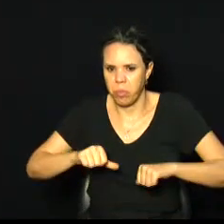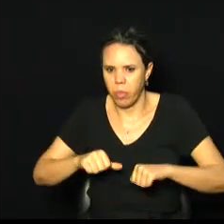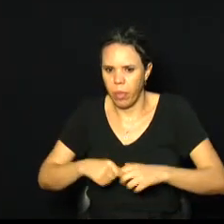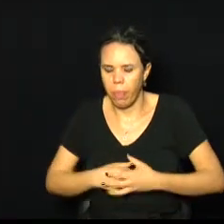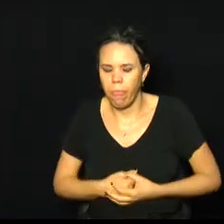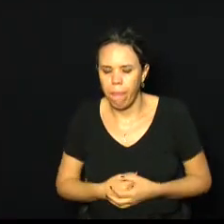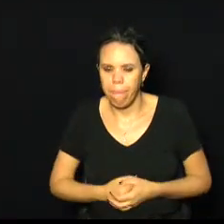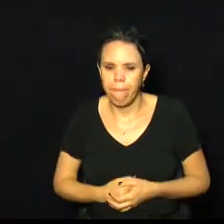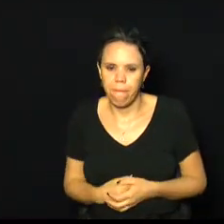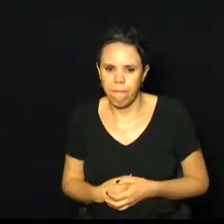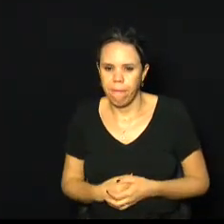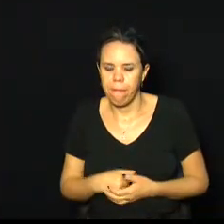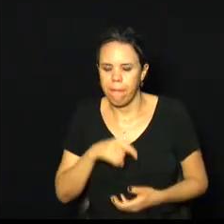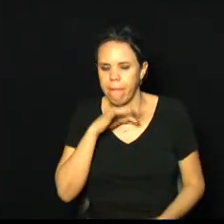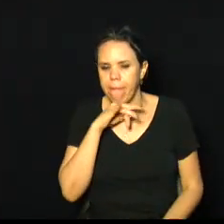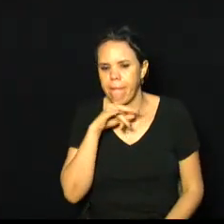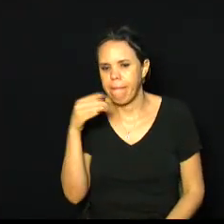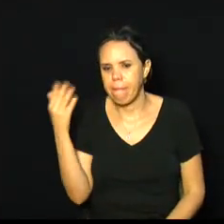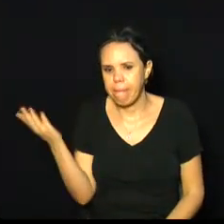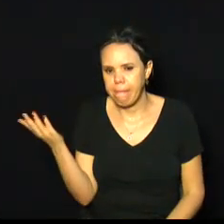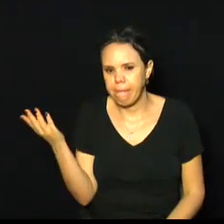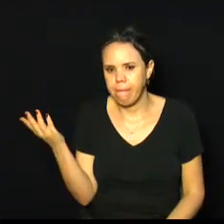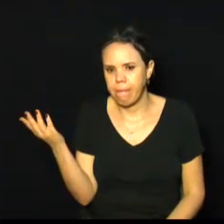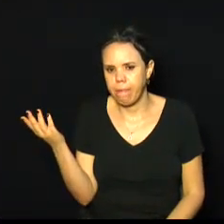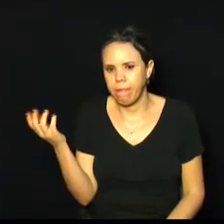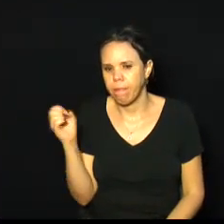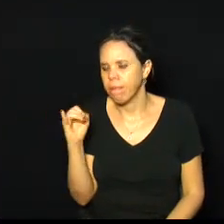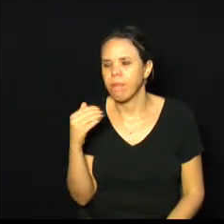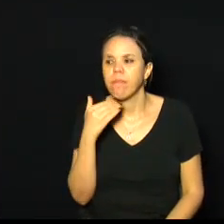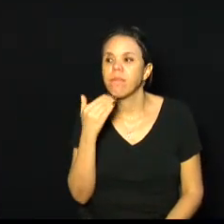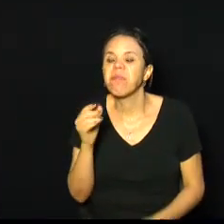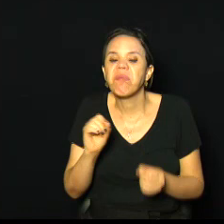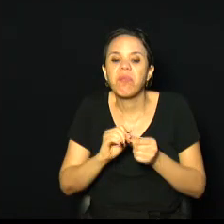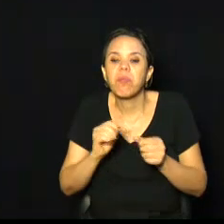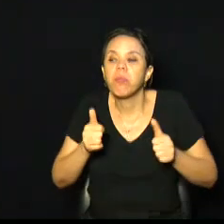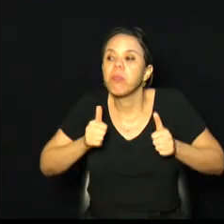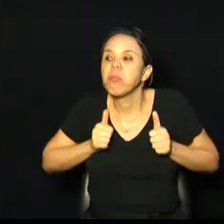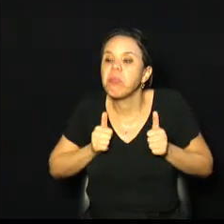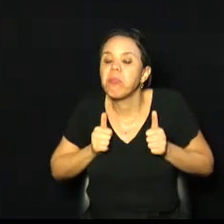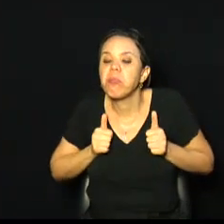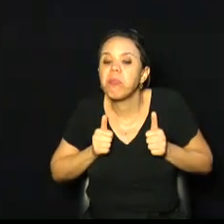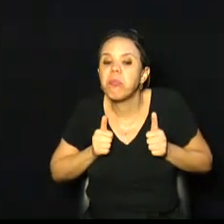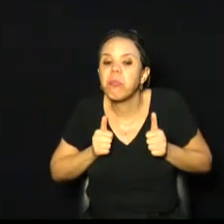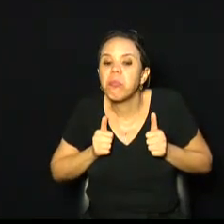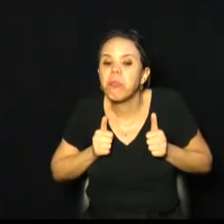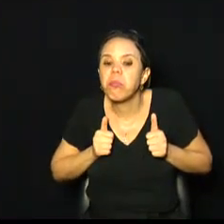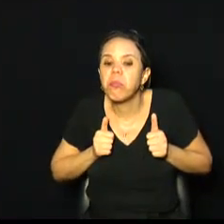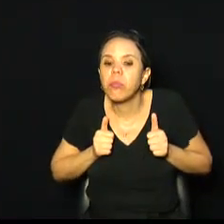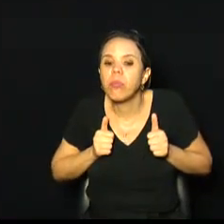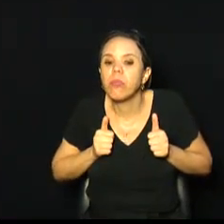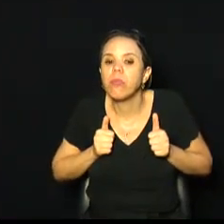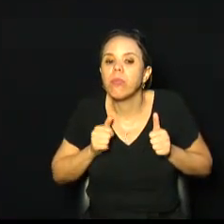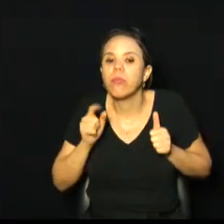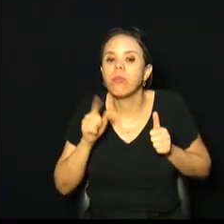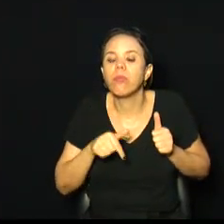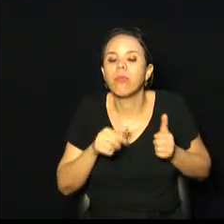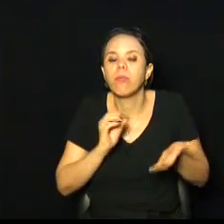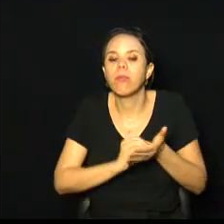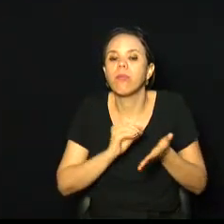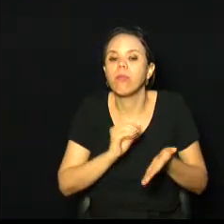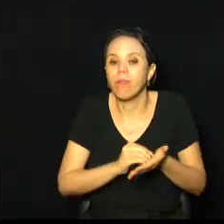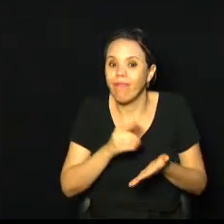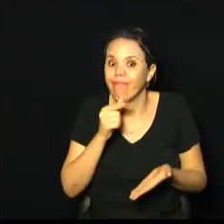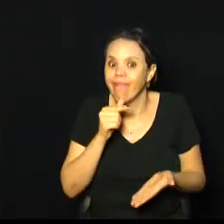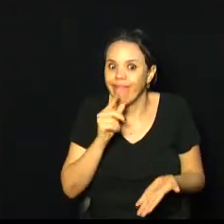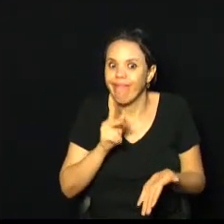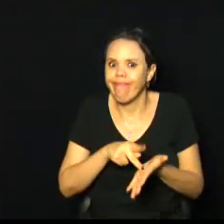Né? Essa aqui é se nada for feito. Né? Nada for feito, nossa condição é de falta d'água